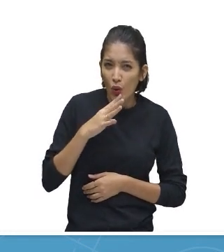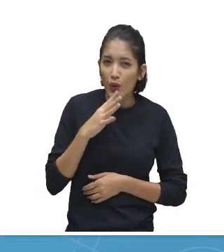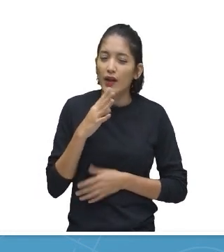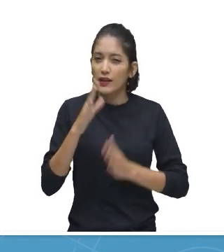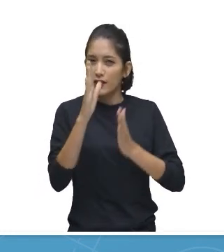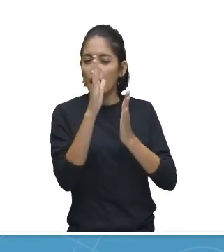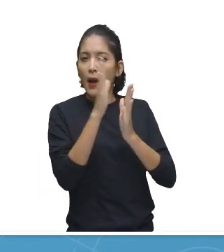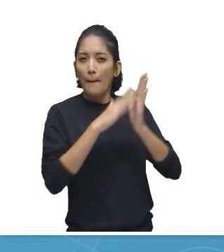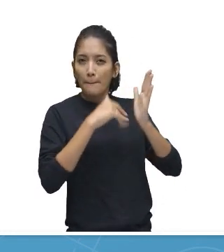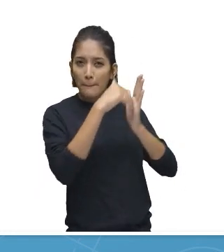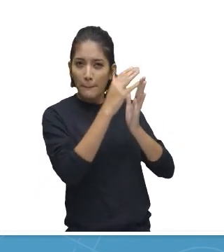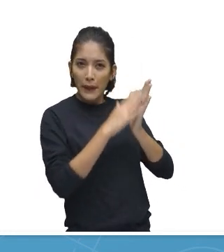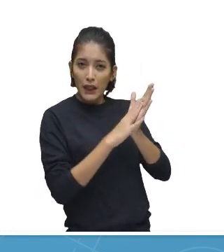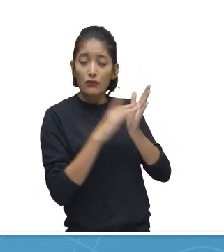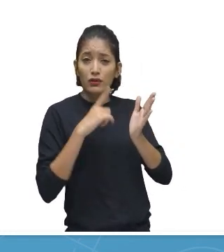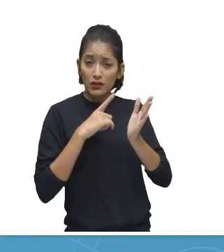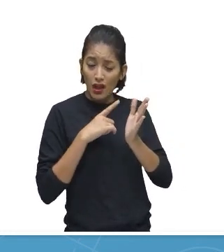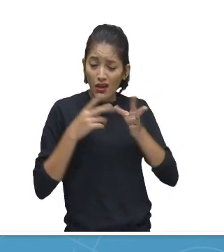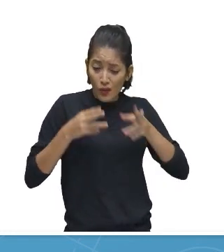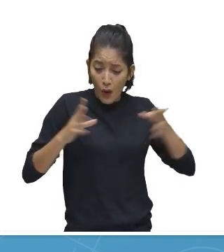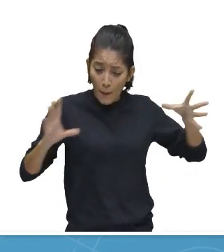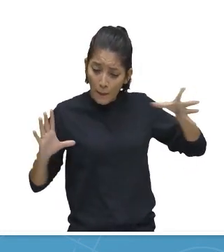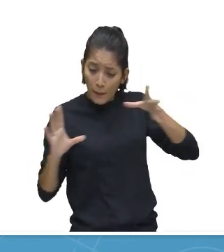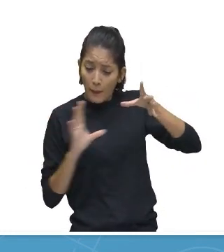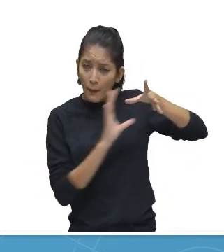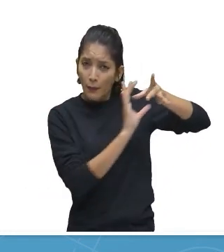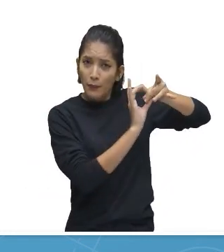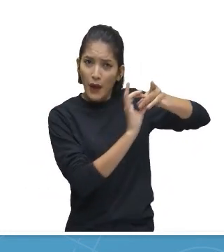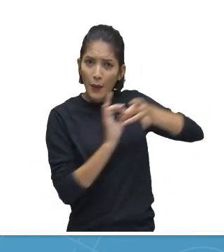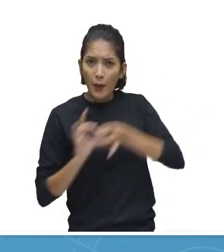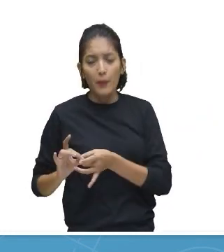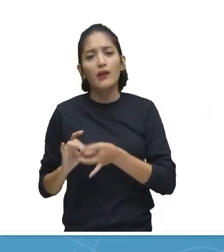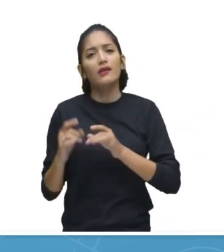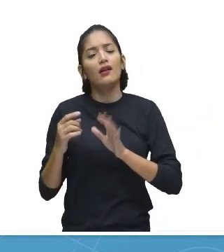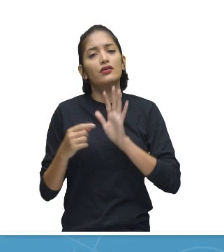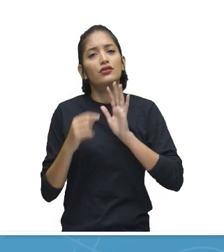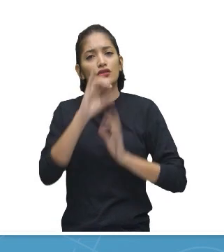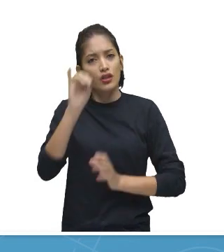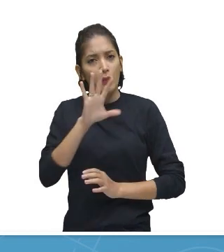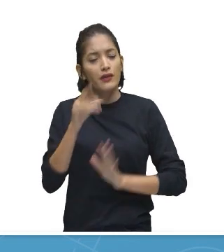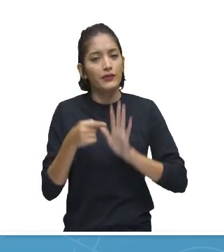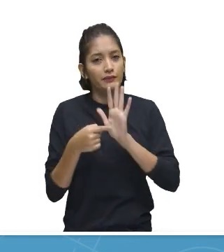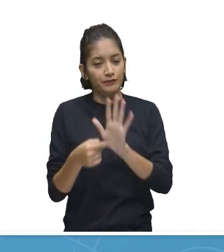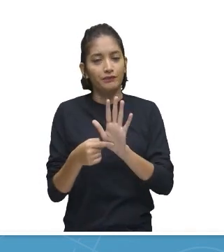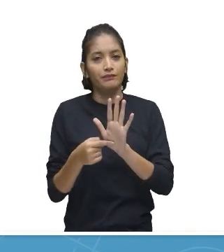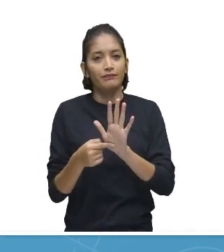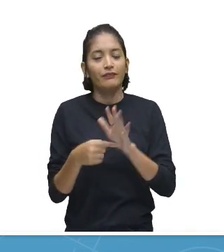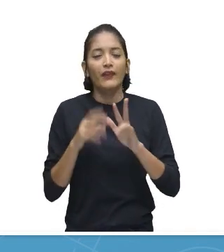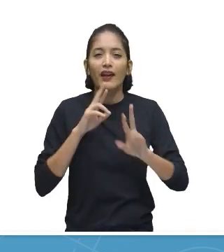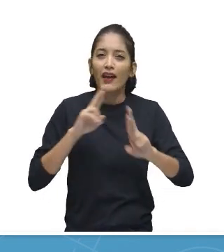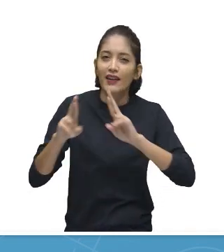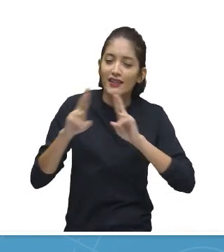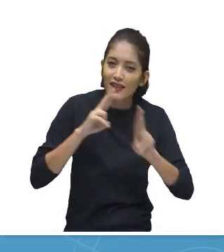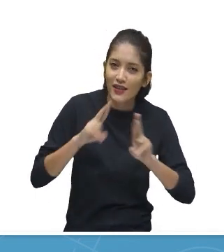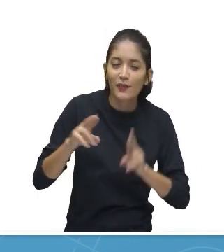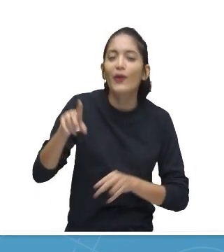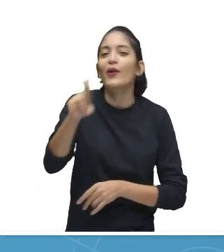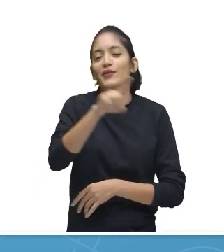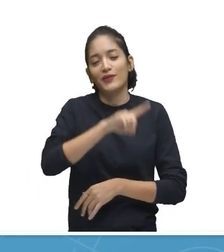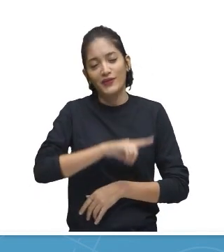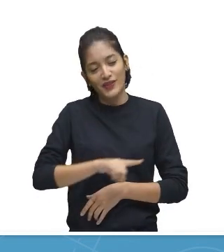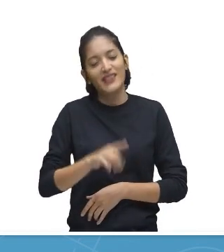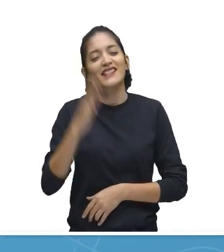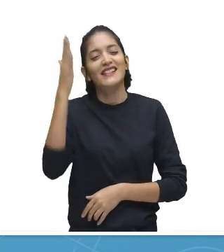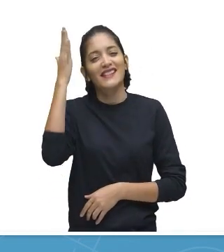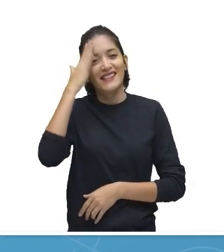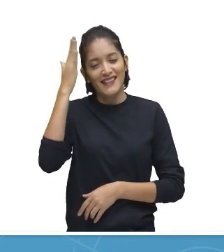o mesmo contexto das pinturas das imagens representadas? Então, a resposta, todos vocês, meninos